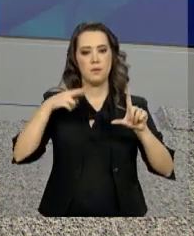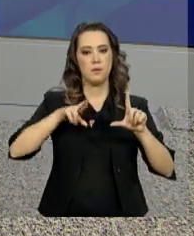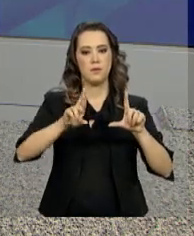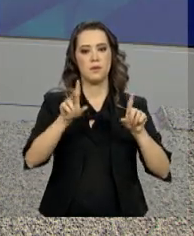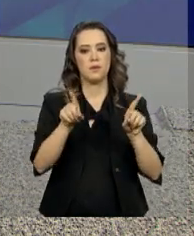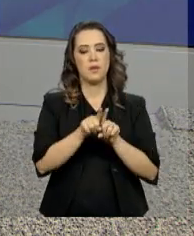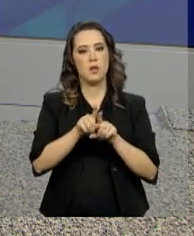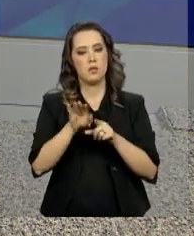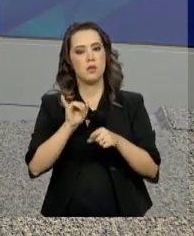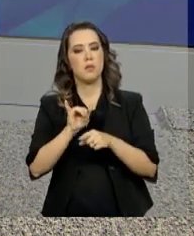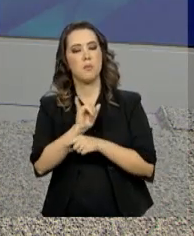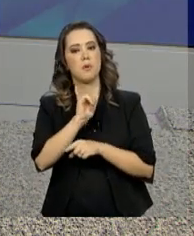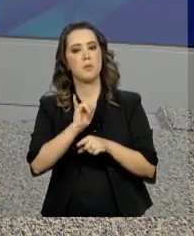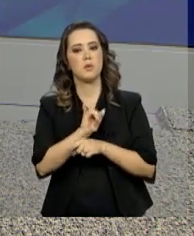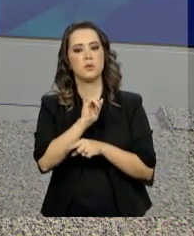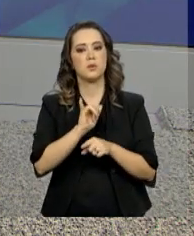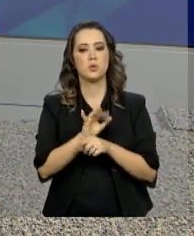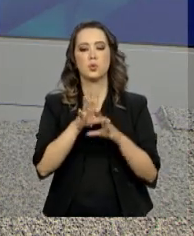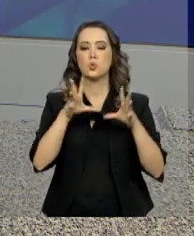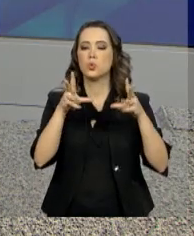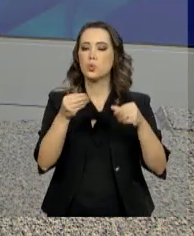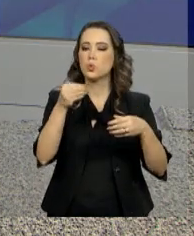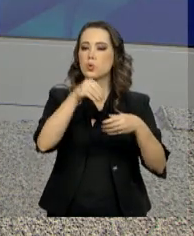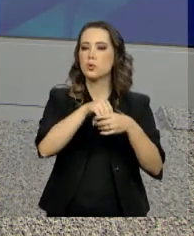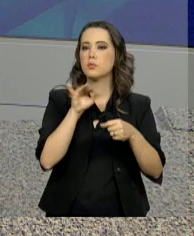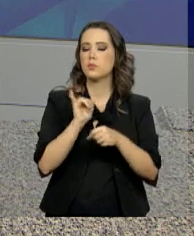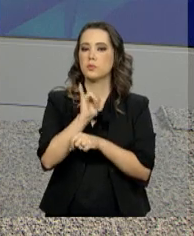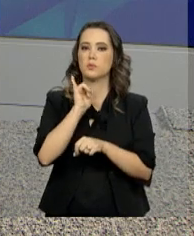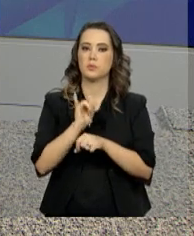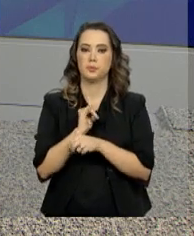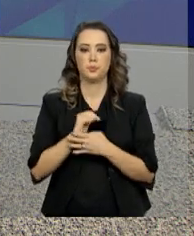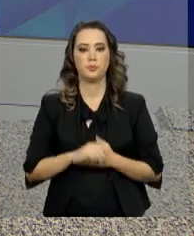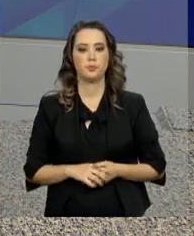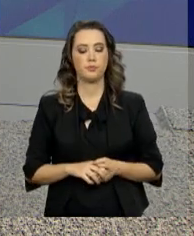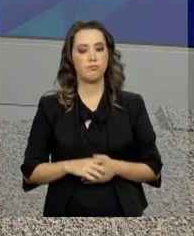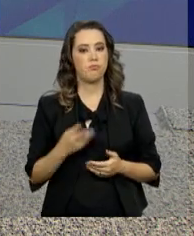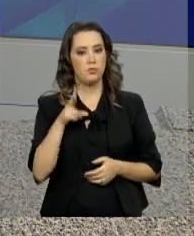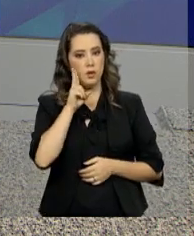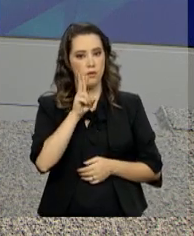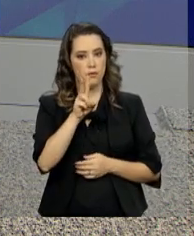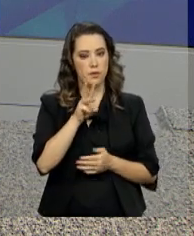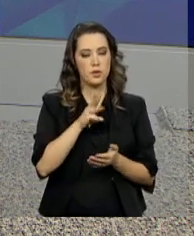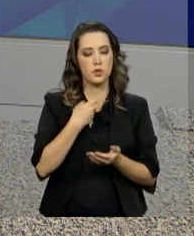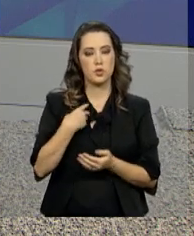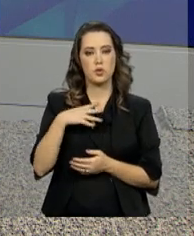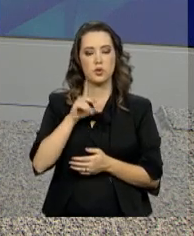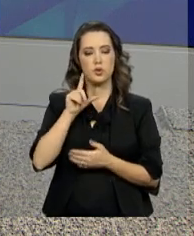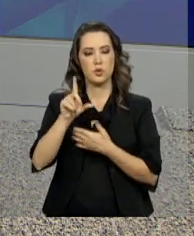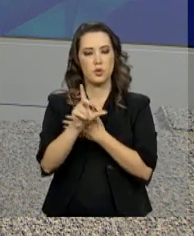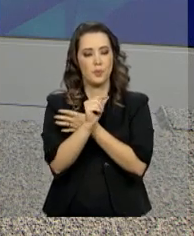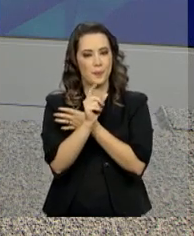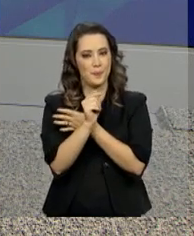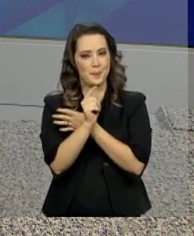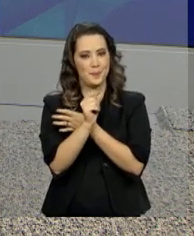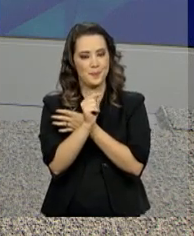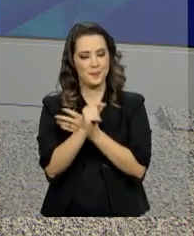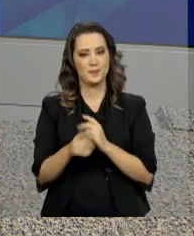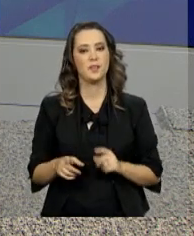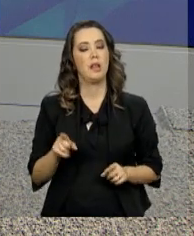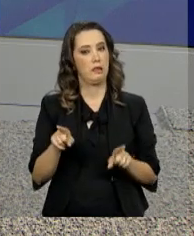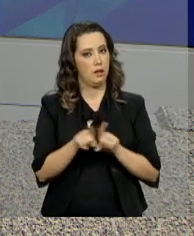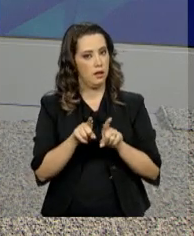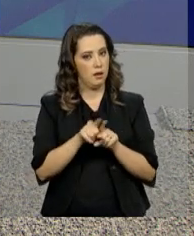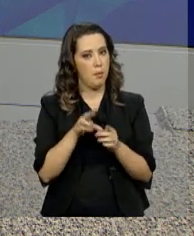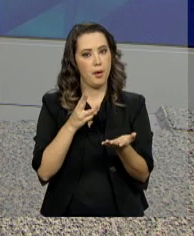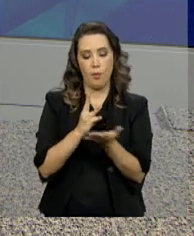vivo também pelo site e todas as reportagens estão em nosso canal no youtube acesse também o perfil da tvnbr no twitter e tem também